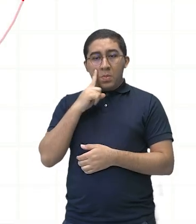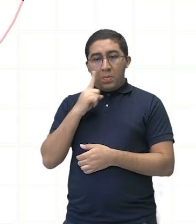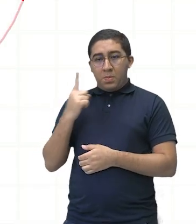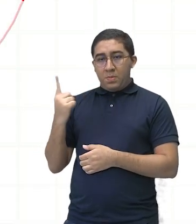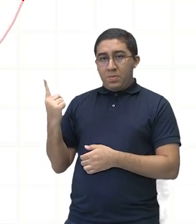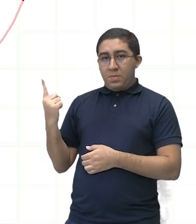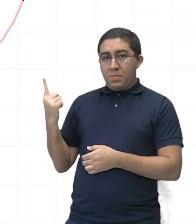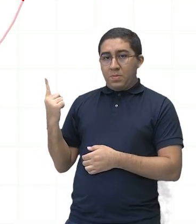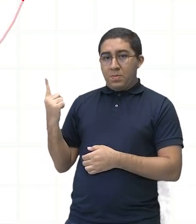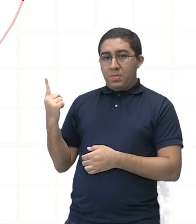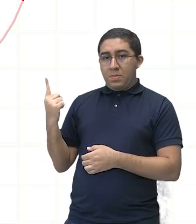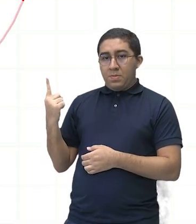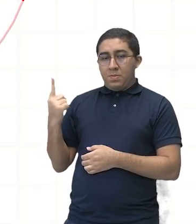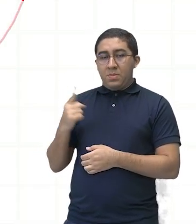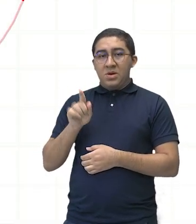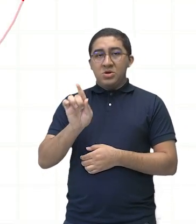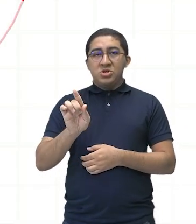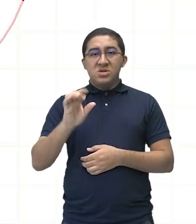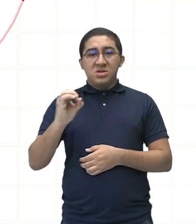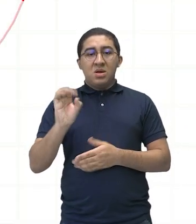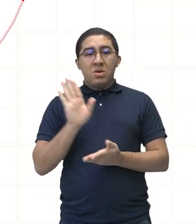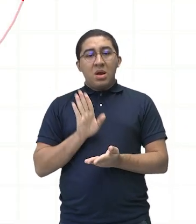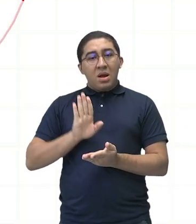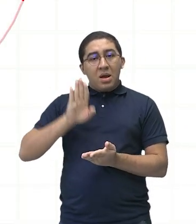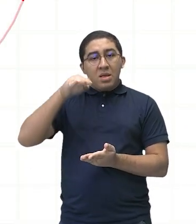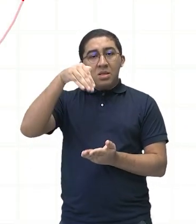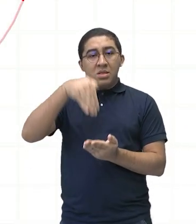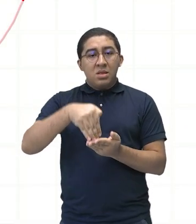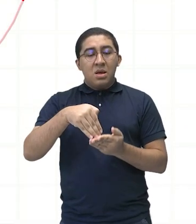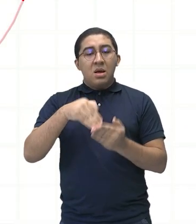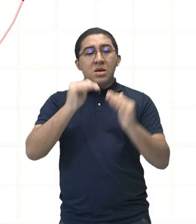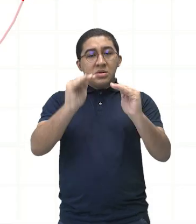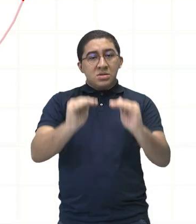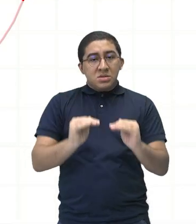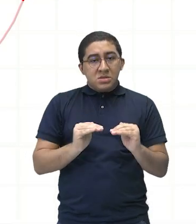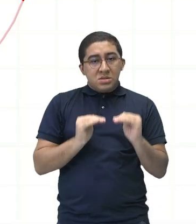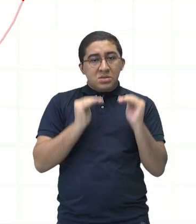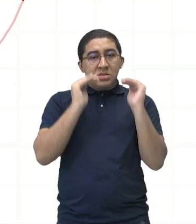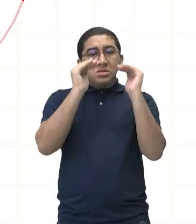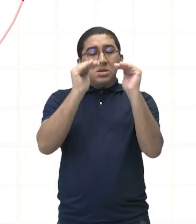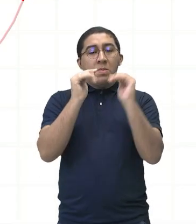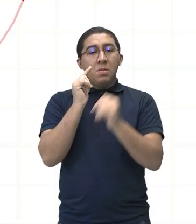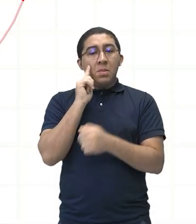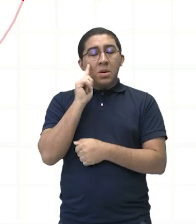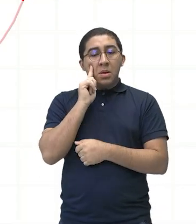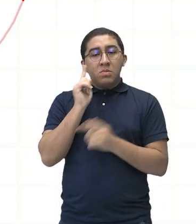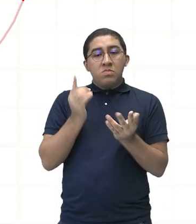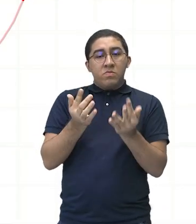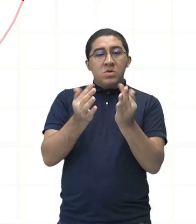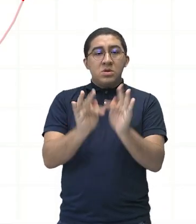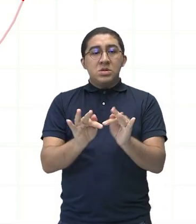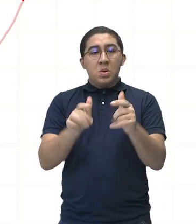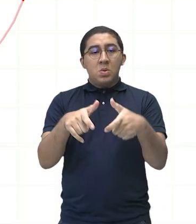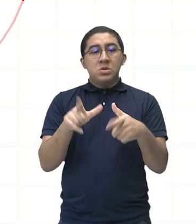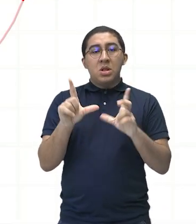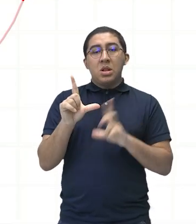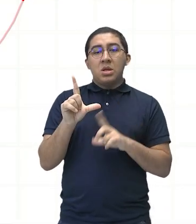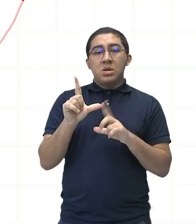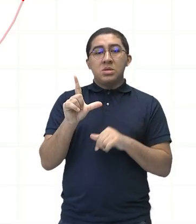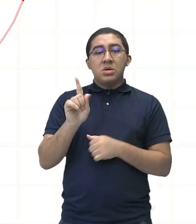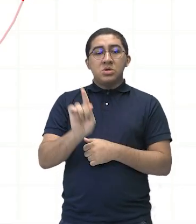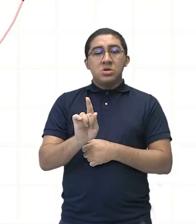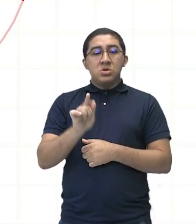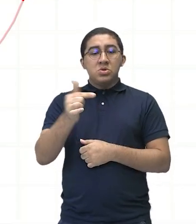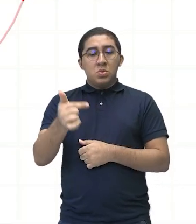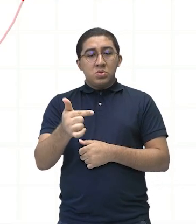como G0 até a fase de síntese e completando ali no